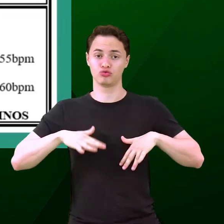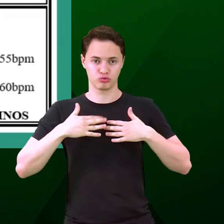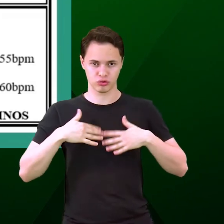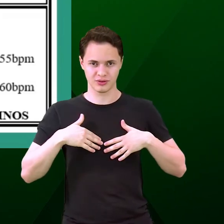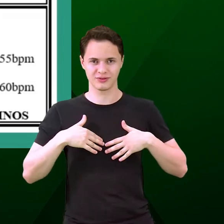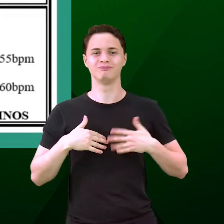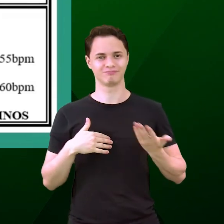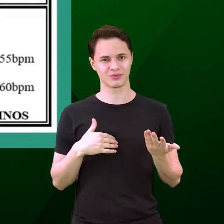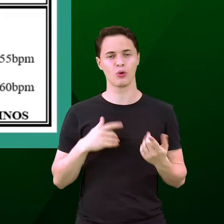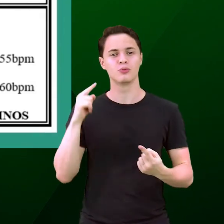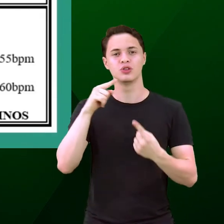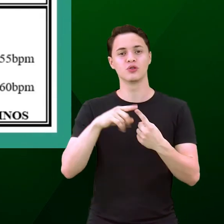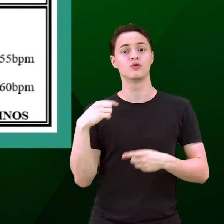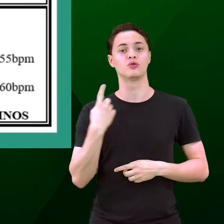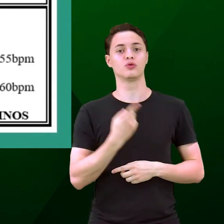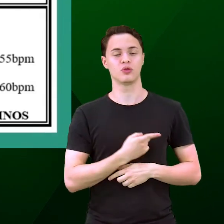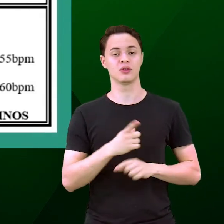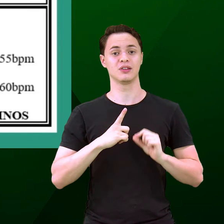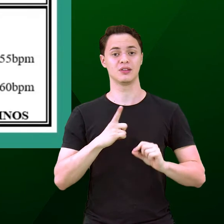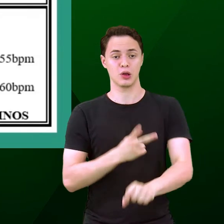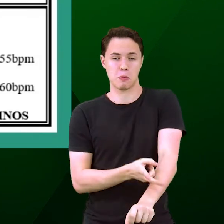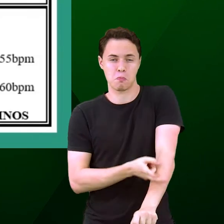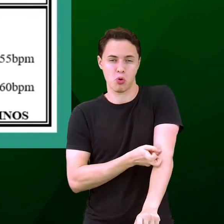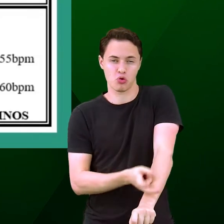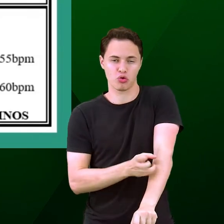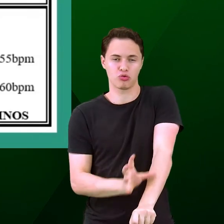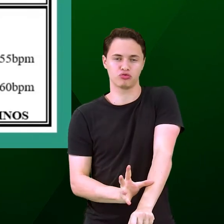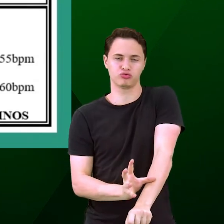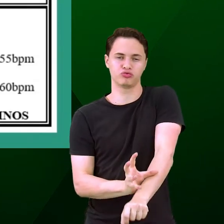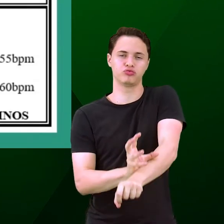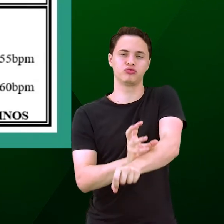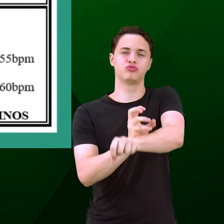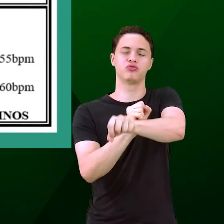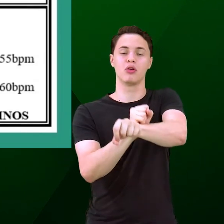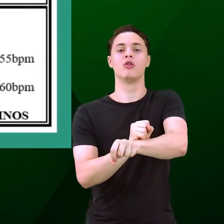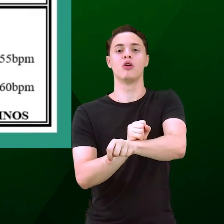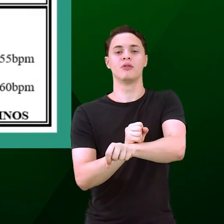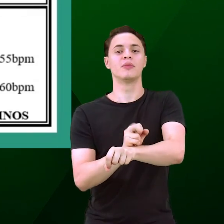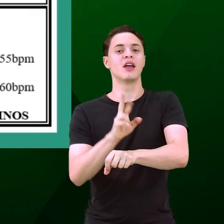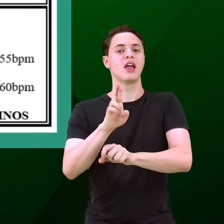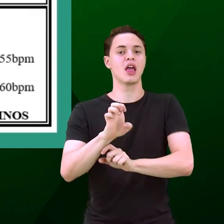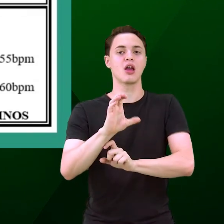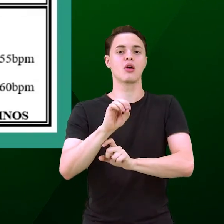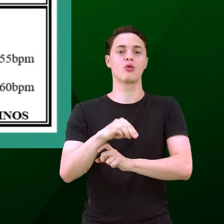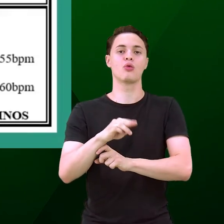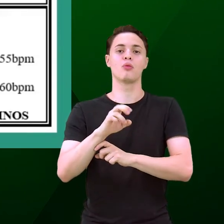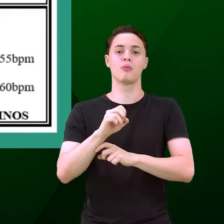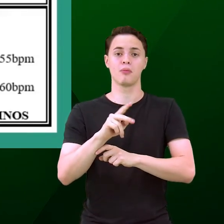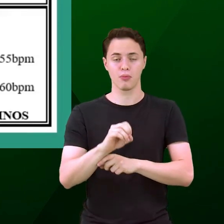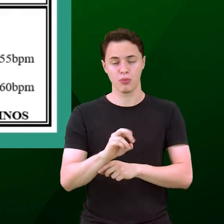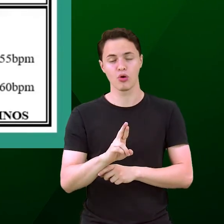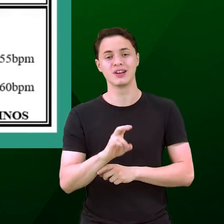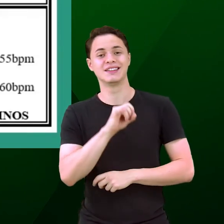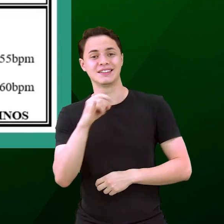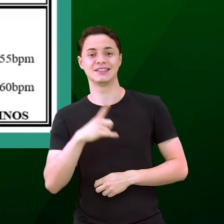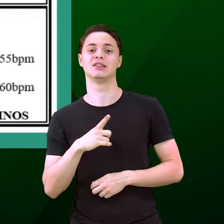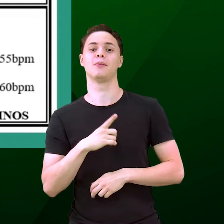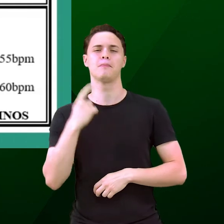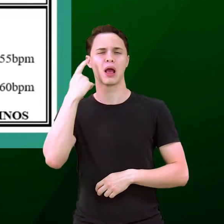fazer um trote leve, vou fazer uma caminhada mais devagar do que aquela que eu estava fazendo ali, que me tomava um pouquinho mais de